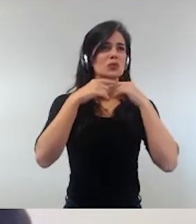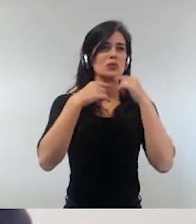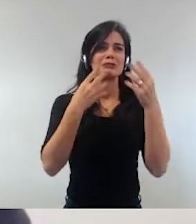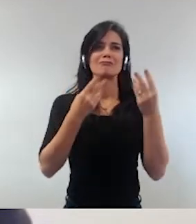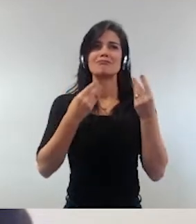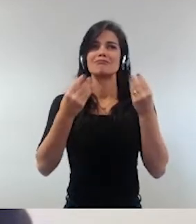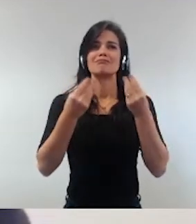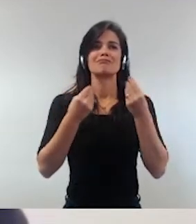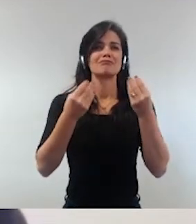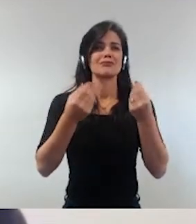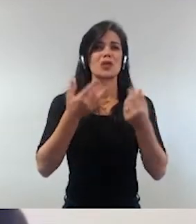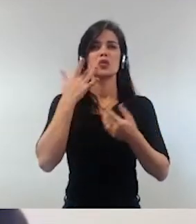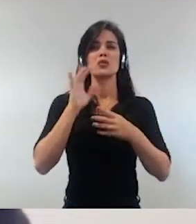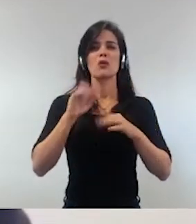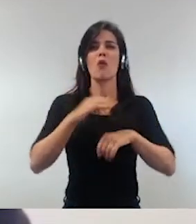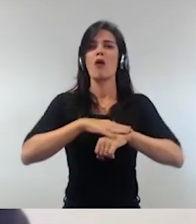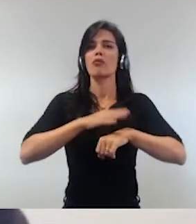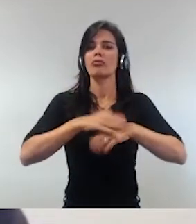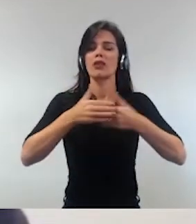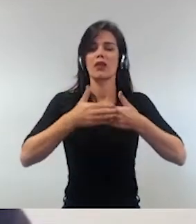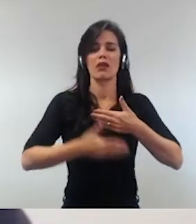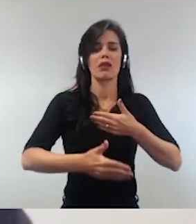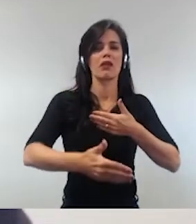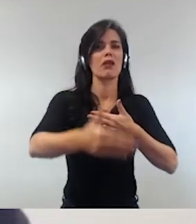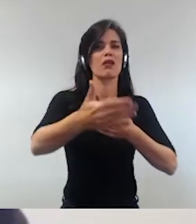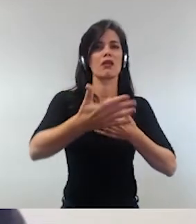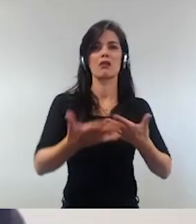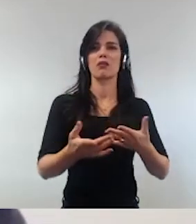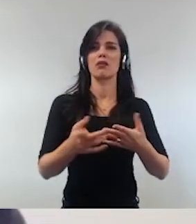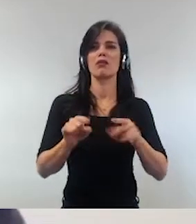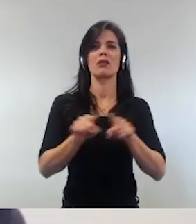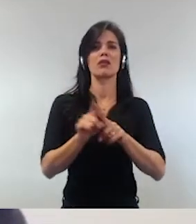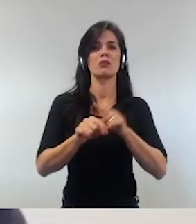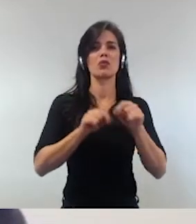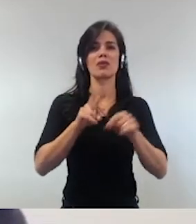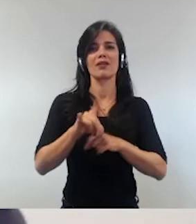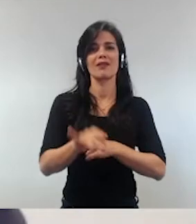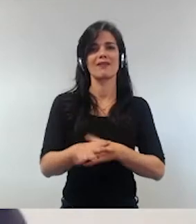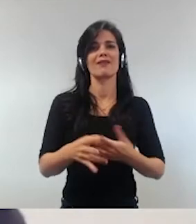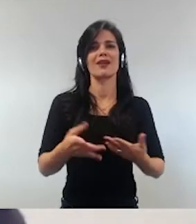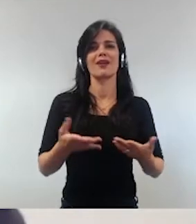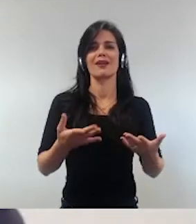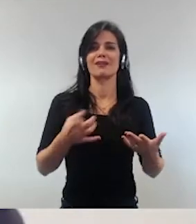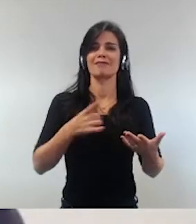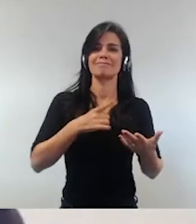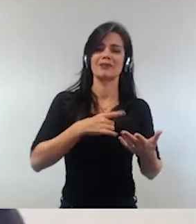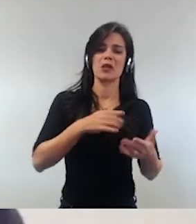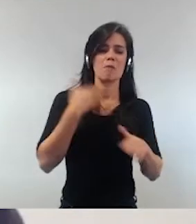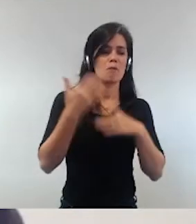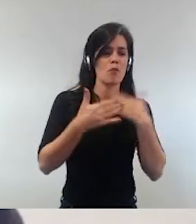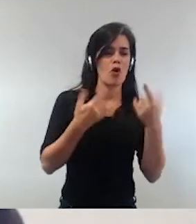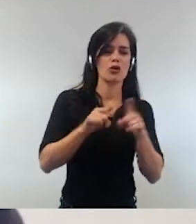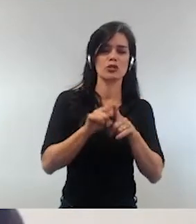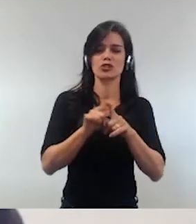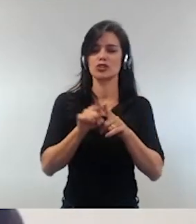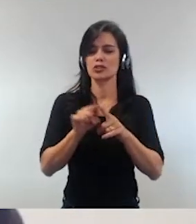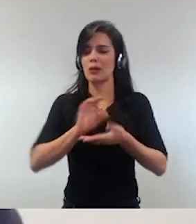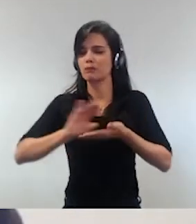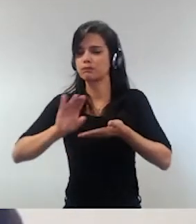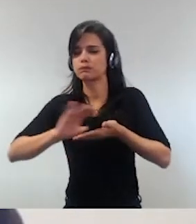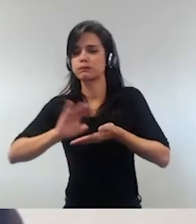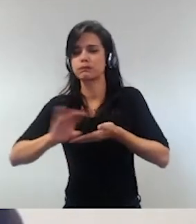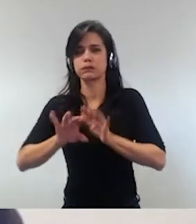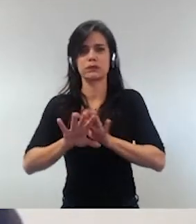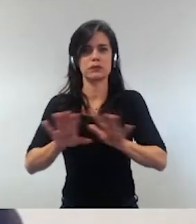Nós não sabemos quanto tempo vai durar, e muito menos o que vai nos custar em vidas e recursos. Tá? Volto a